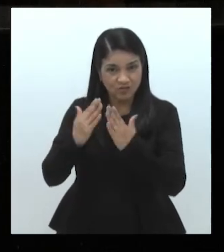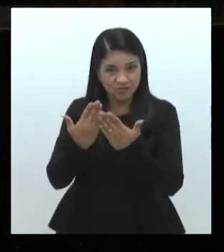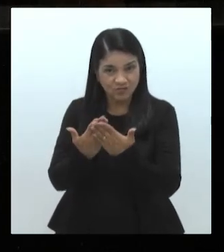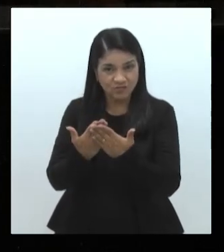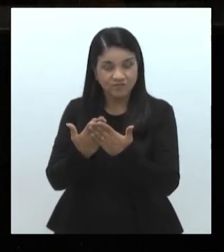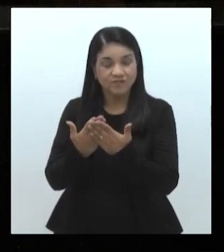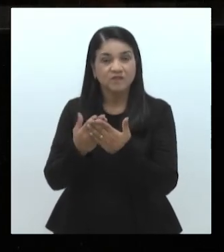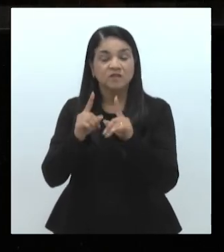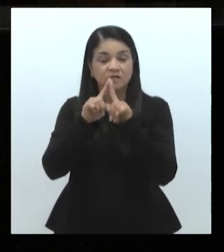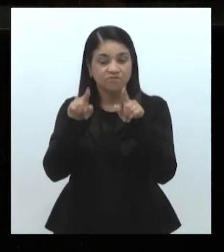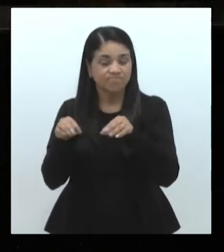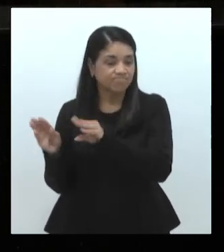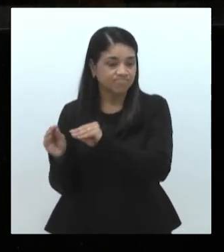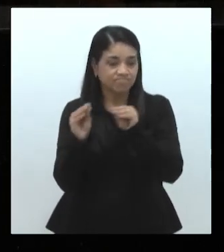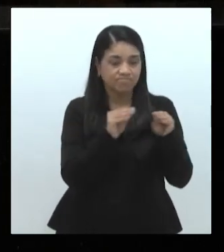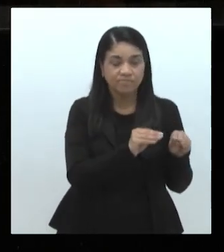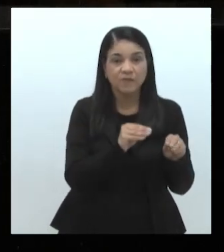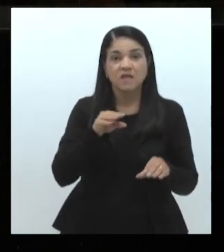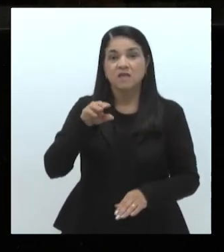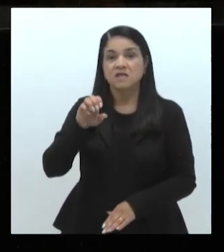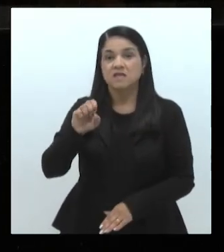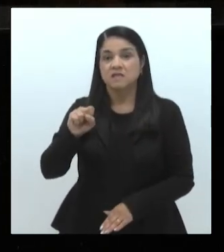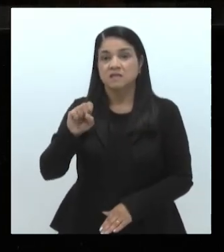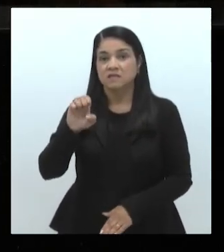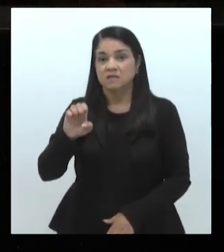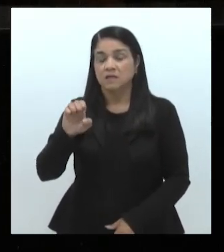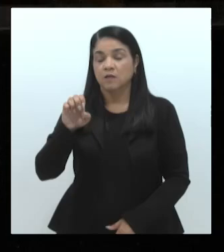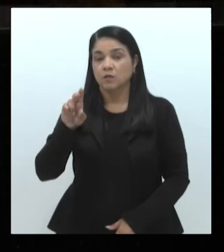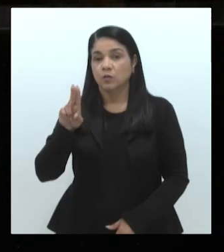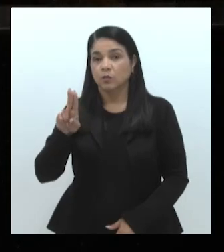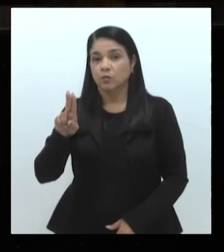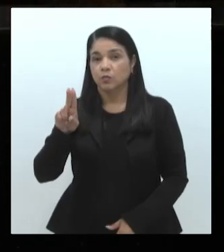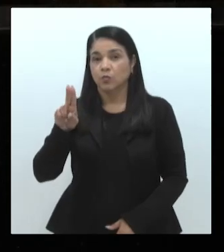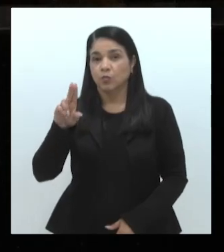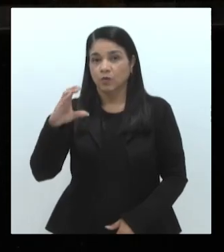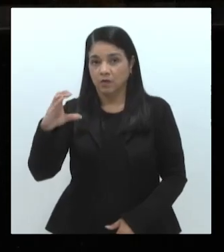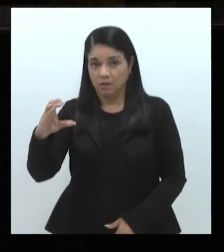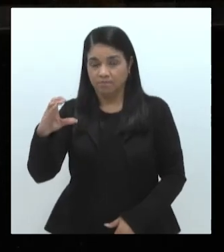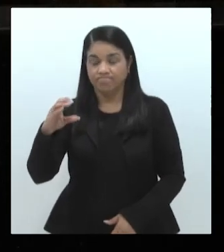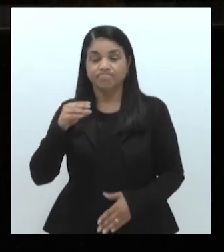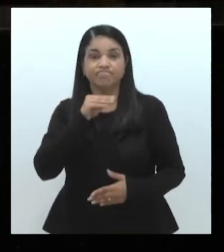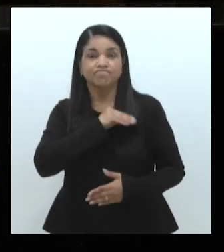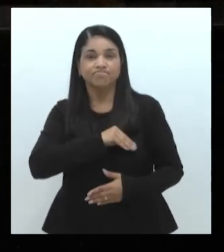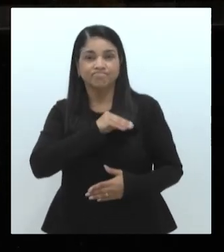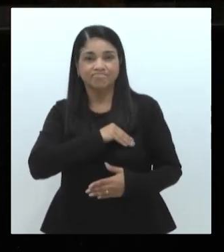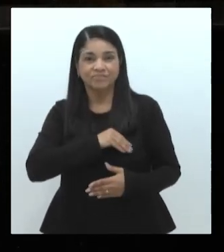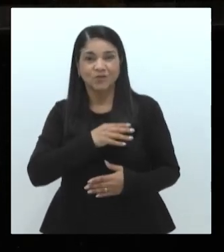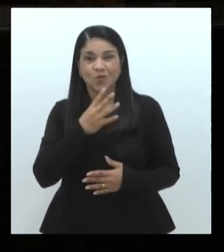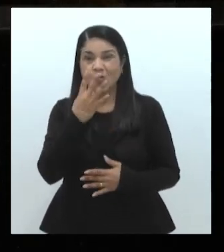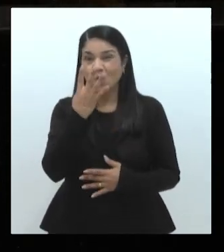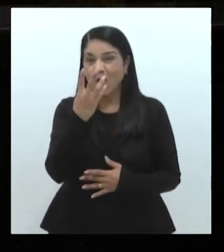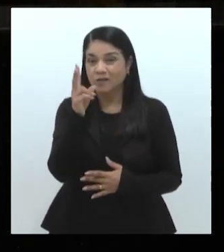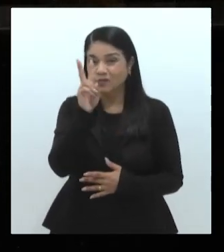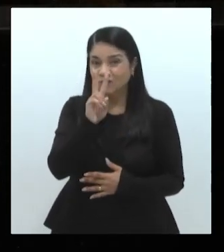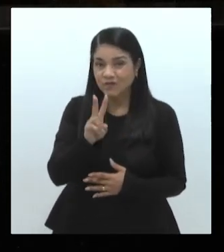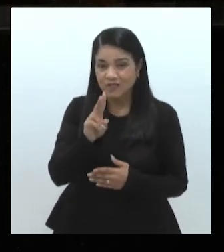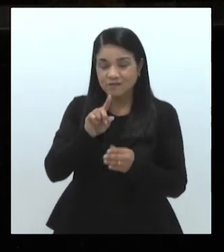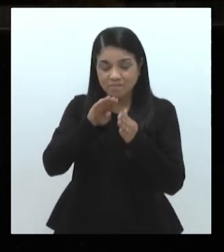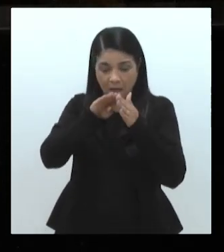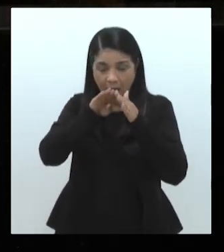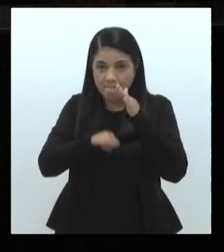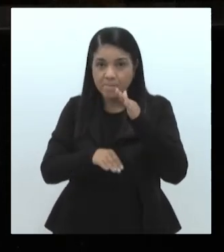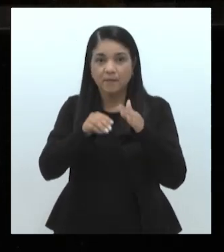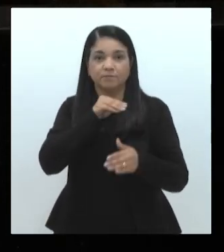transferidos para a SEDUC, onde o piso salarial é 4 vezes menor do que deveria receber na